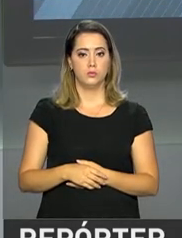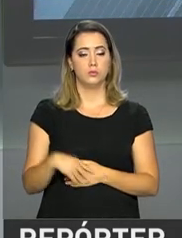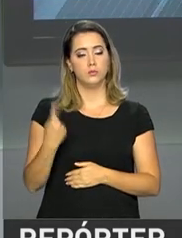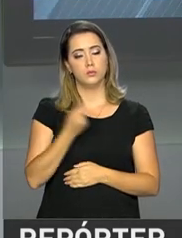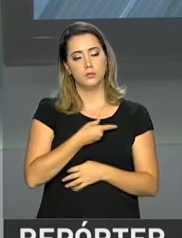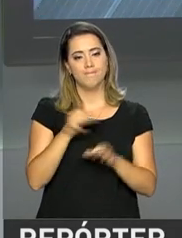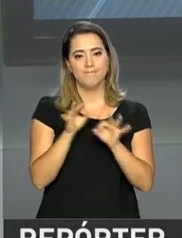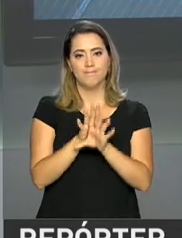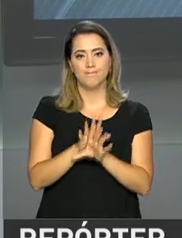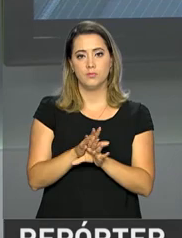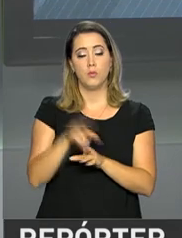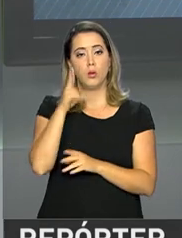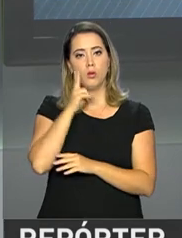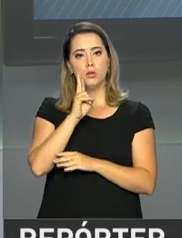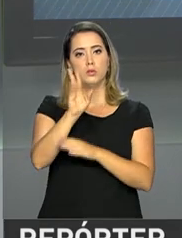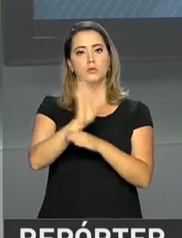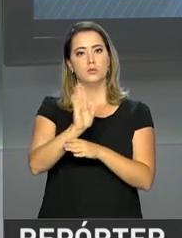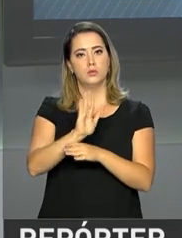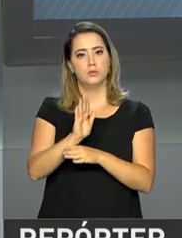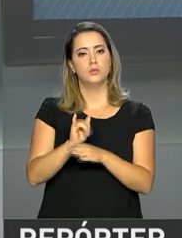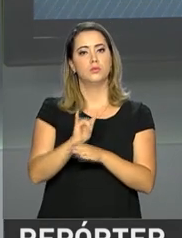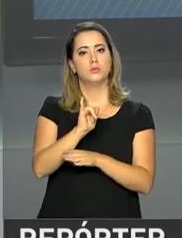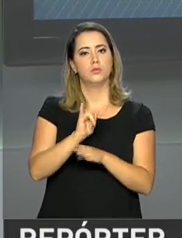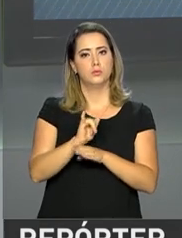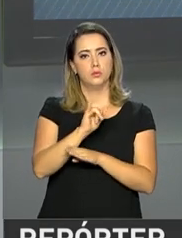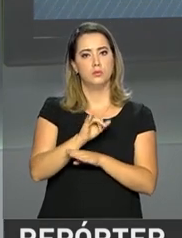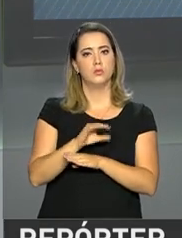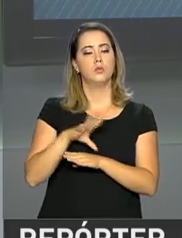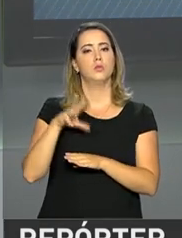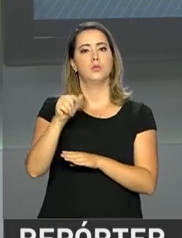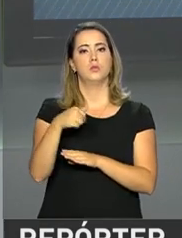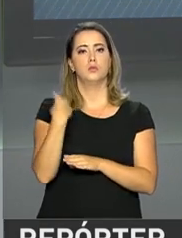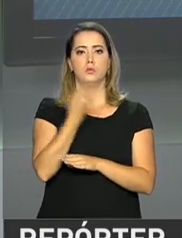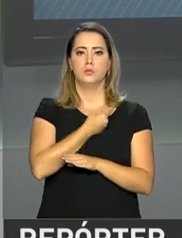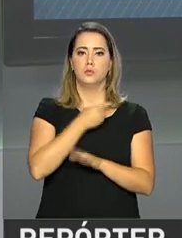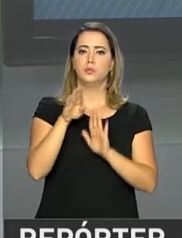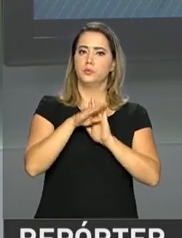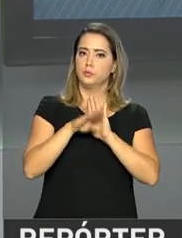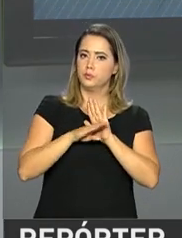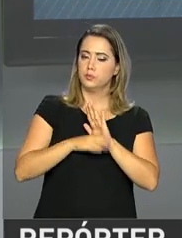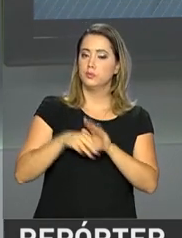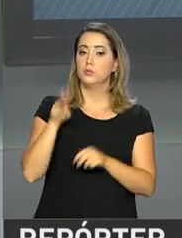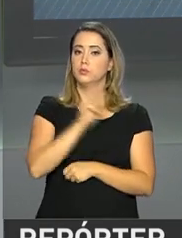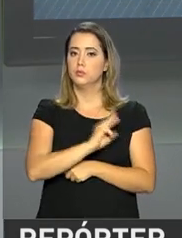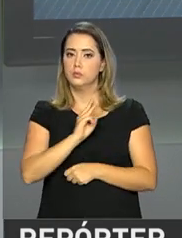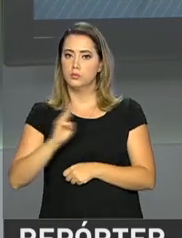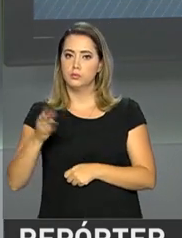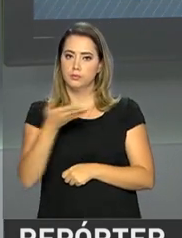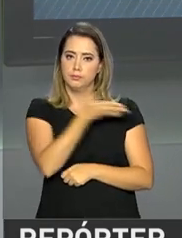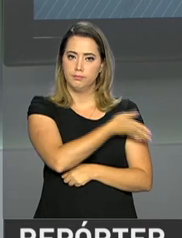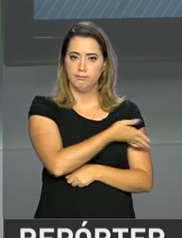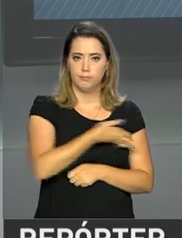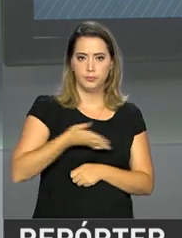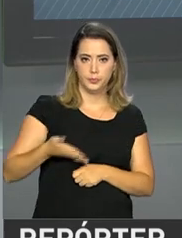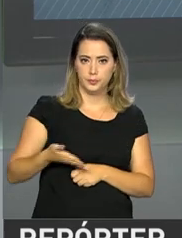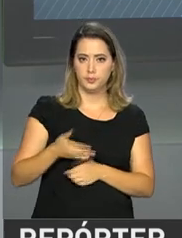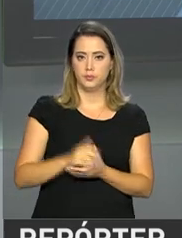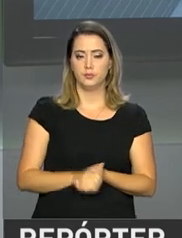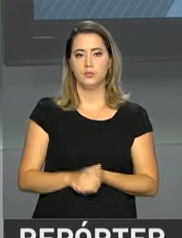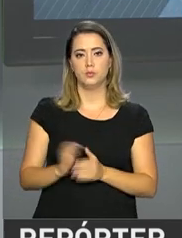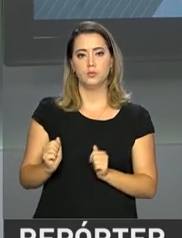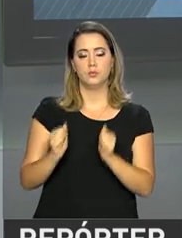Nós ficamos por aqui. Você pode rever as reportagens no YouTube. E toda a nossa programação também está na página da NBR na